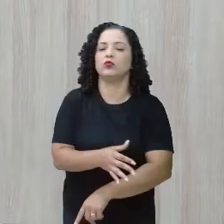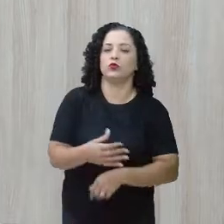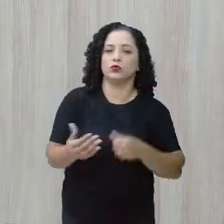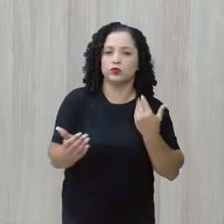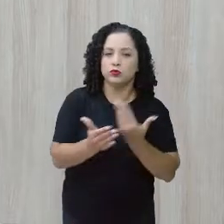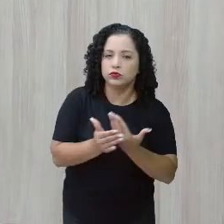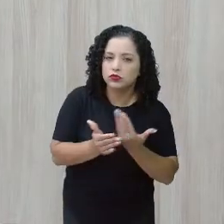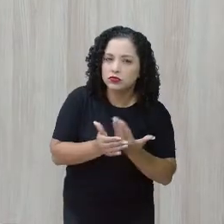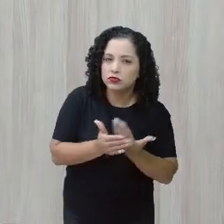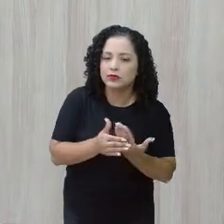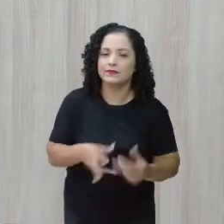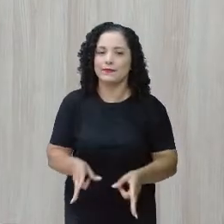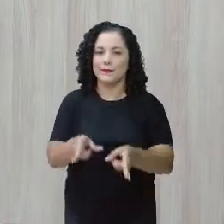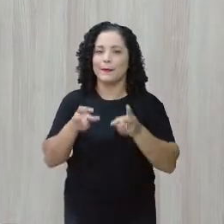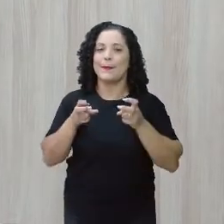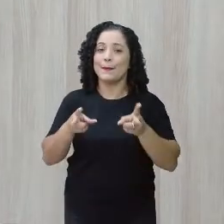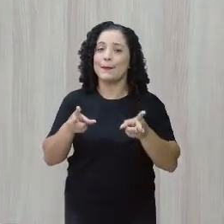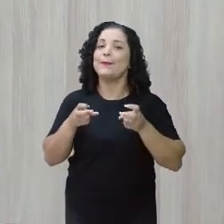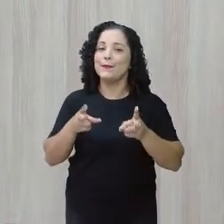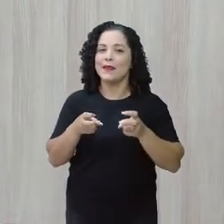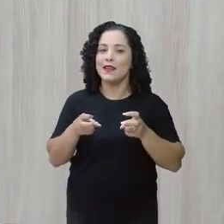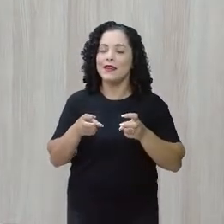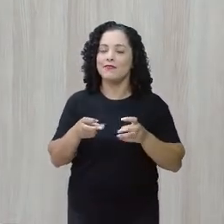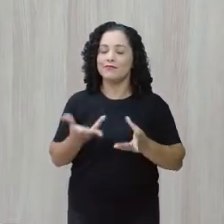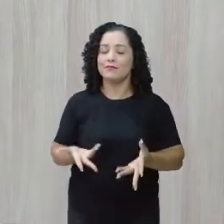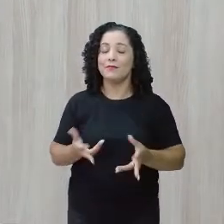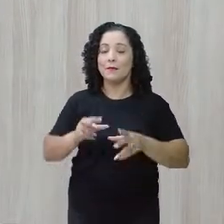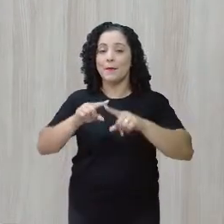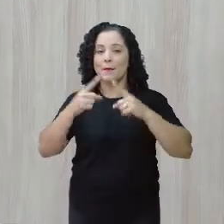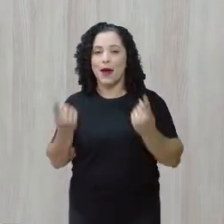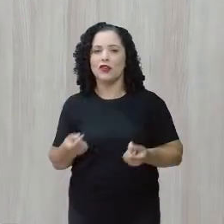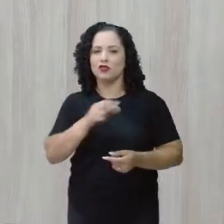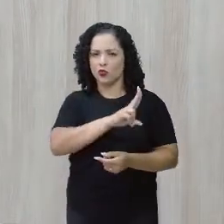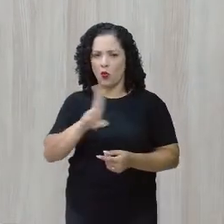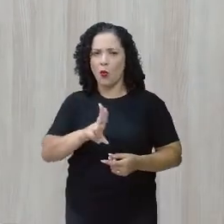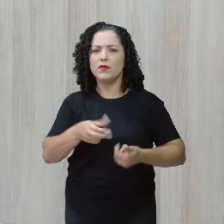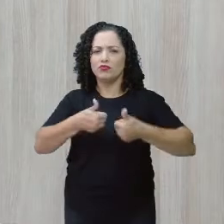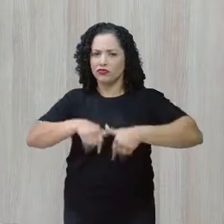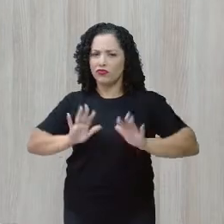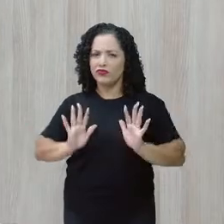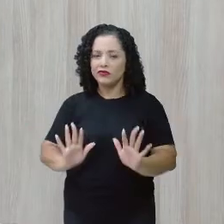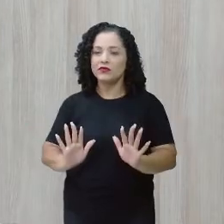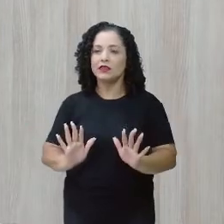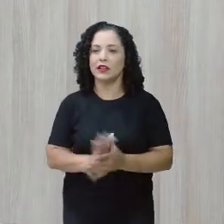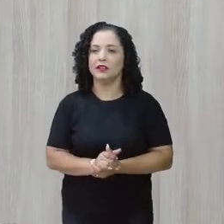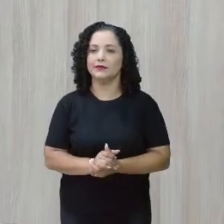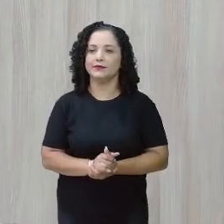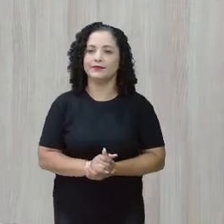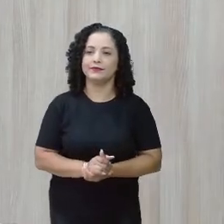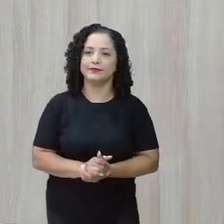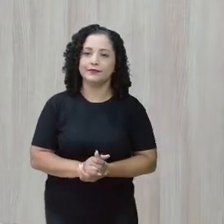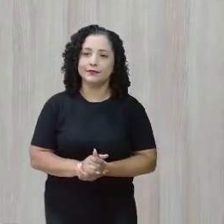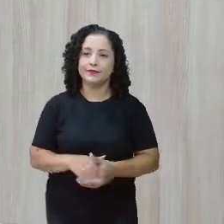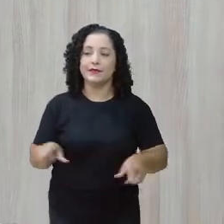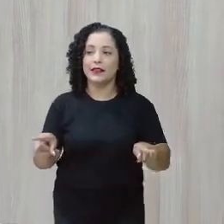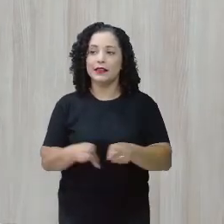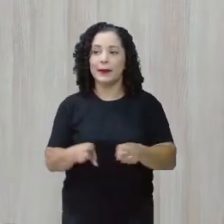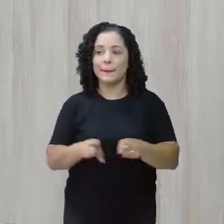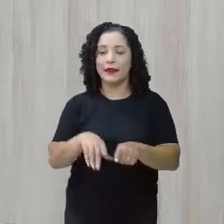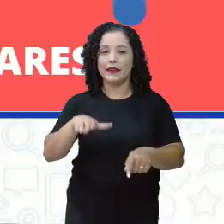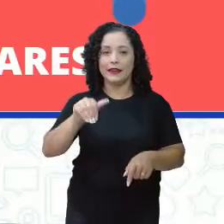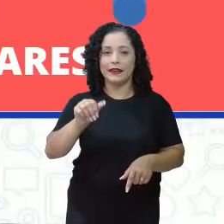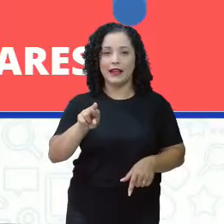observado, é que eles perceberam, mas deixaram aí a questão dos nomes. E ainda mais que essas artérias e essas veias, elas